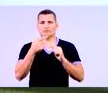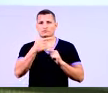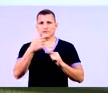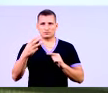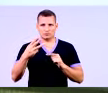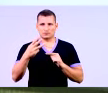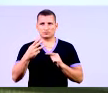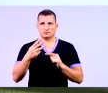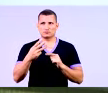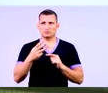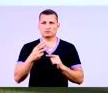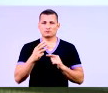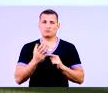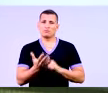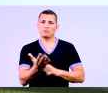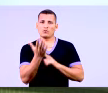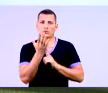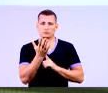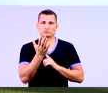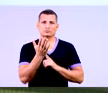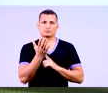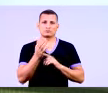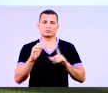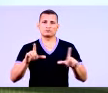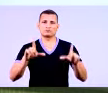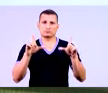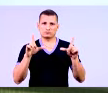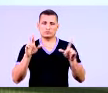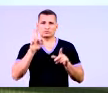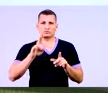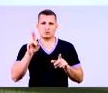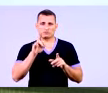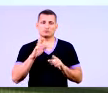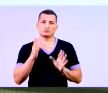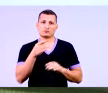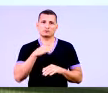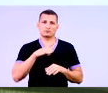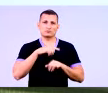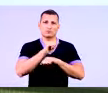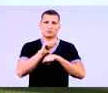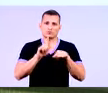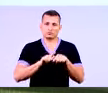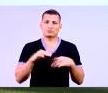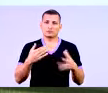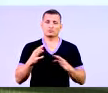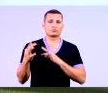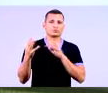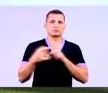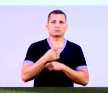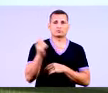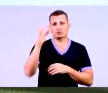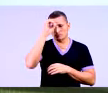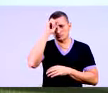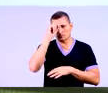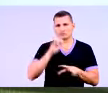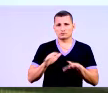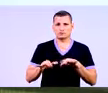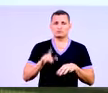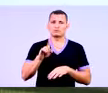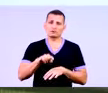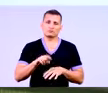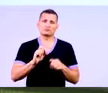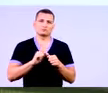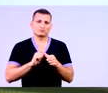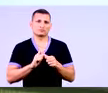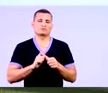pra o usuário está na seleção essa informação já temos aqui um algoritmo então tudo que vocês aprenderem essa programação vai ser feita por trás